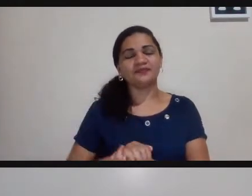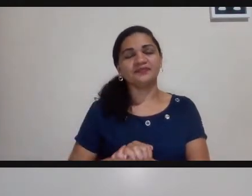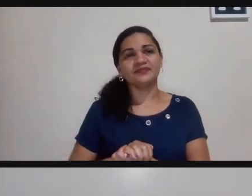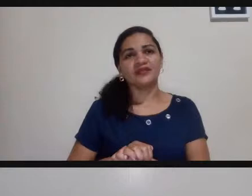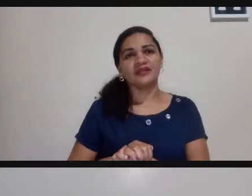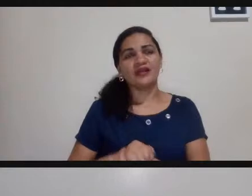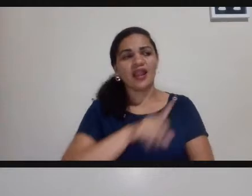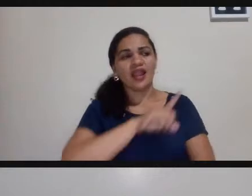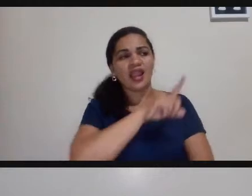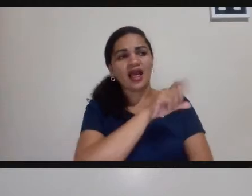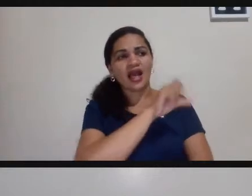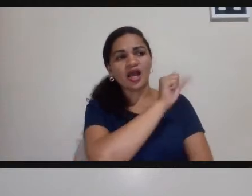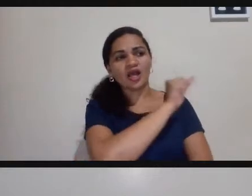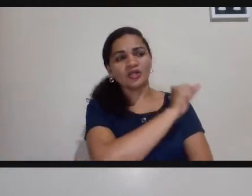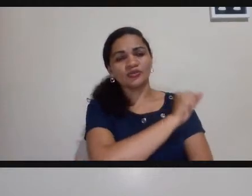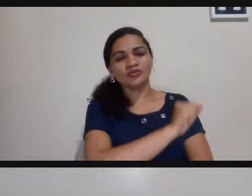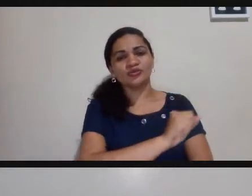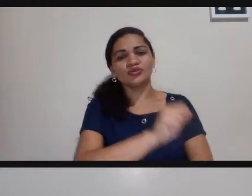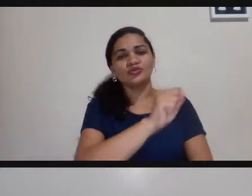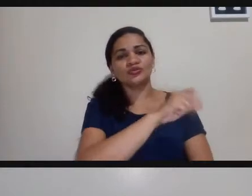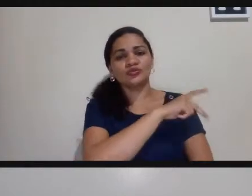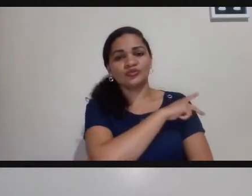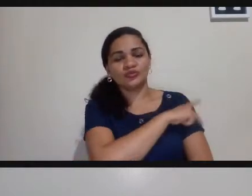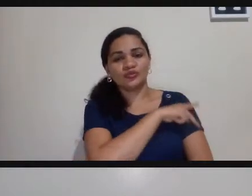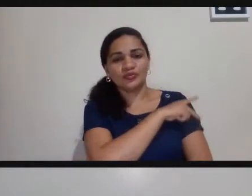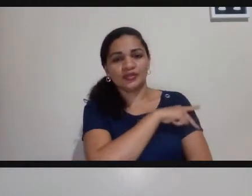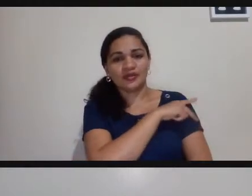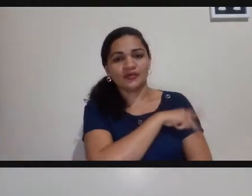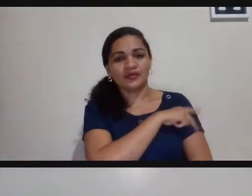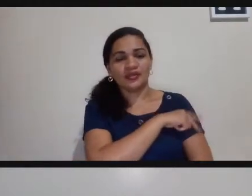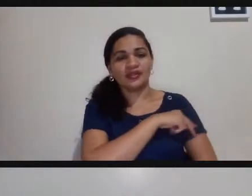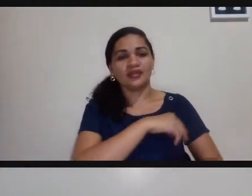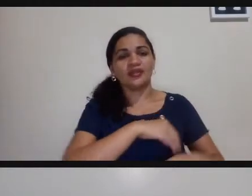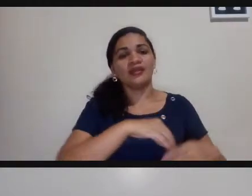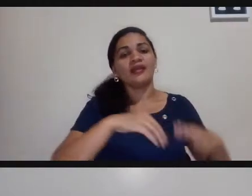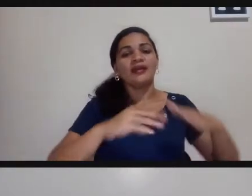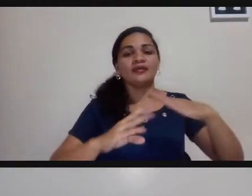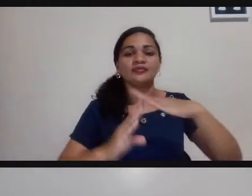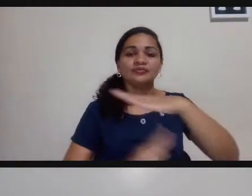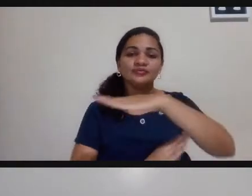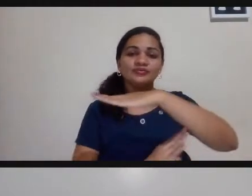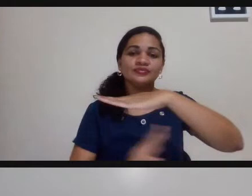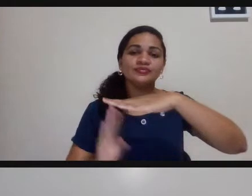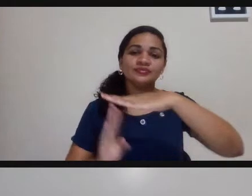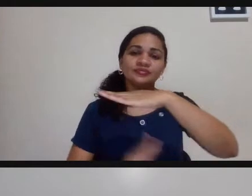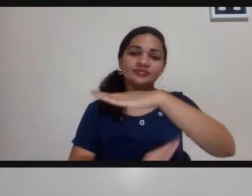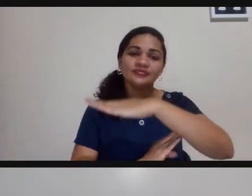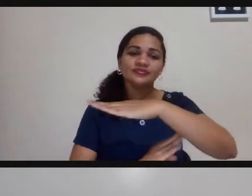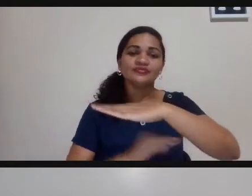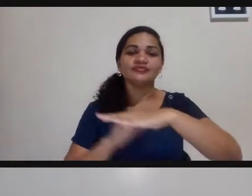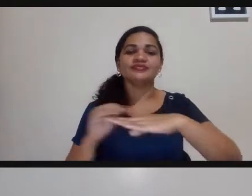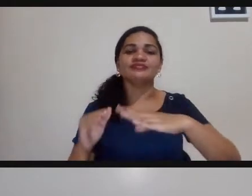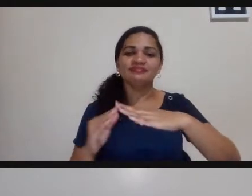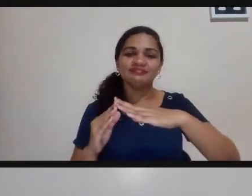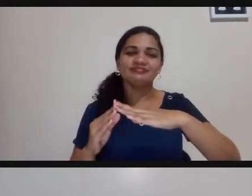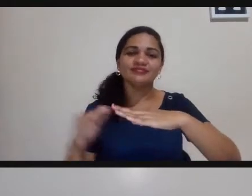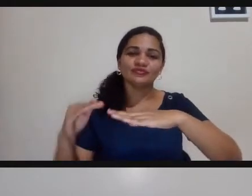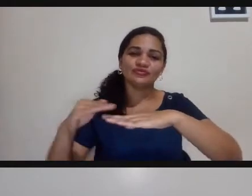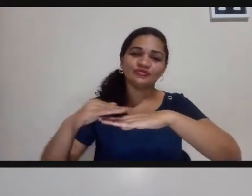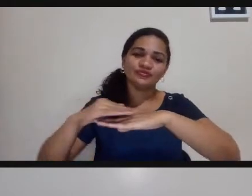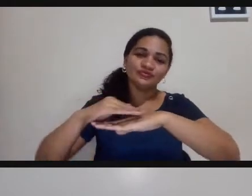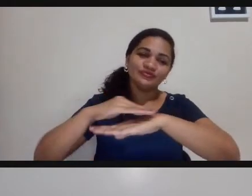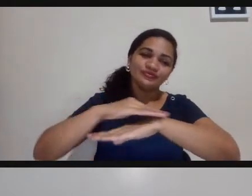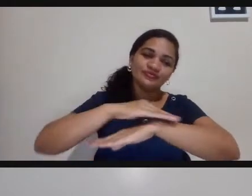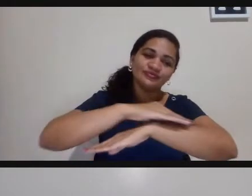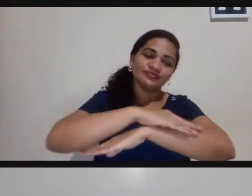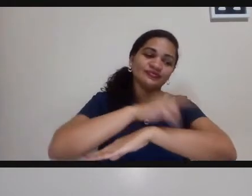Piauí Ali pela região de Floriano as por uma ponte e quando você passa eu acho que de longe você consegue enxergar que tem uma